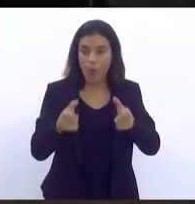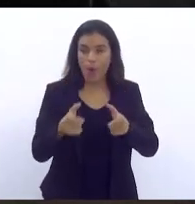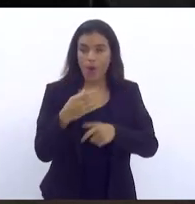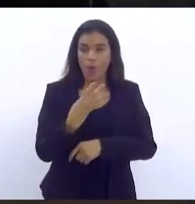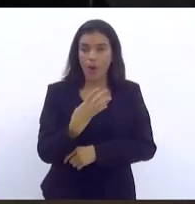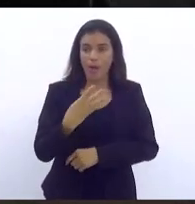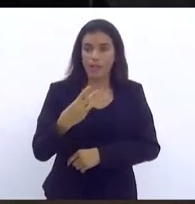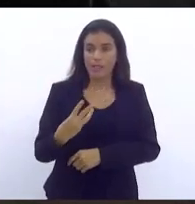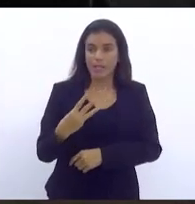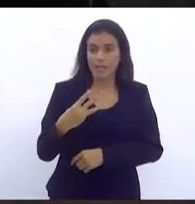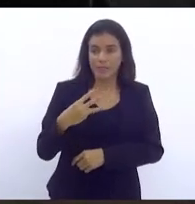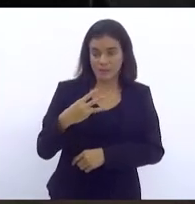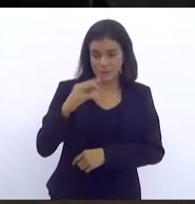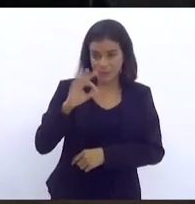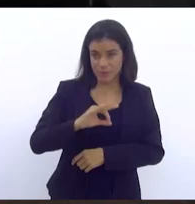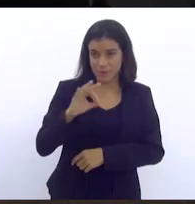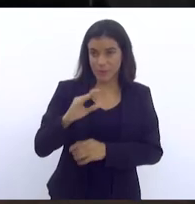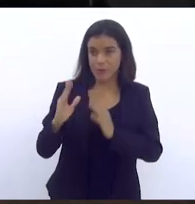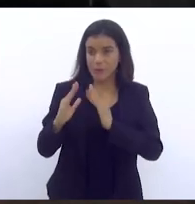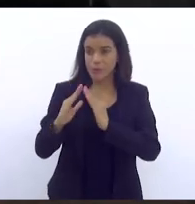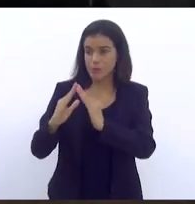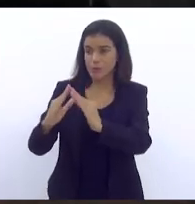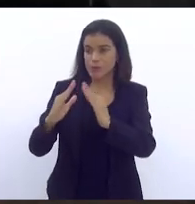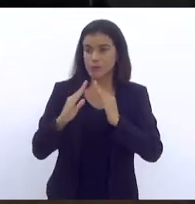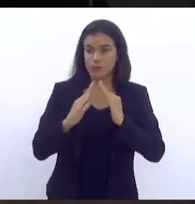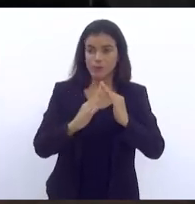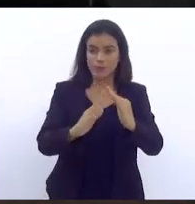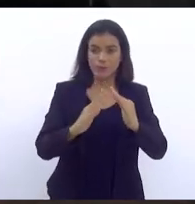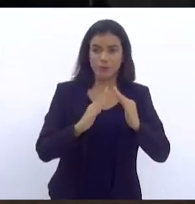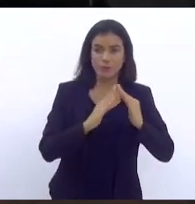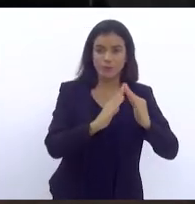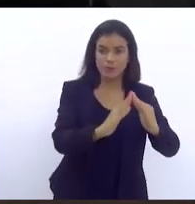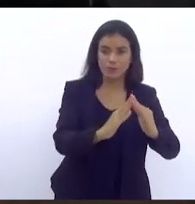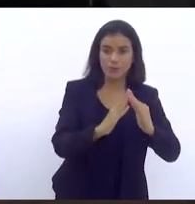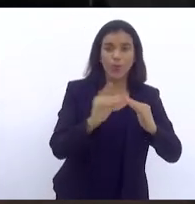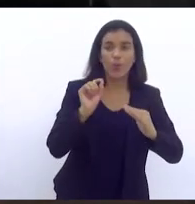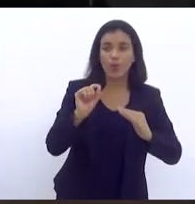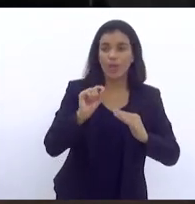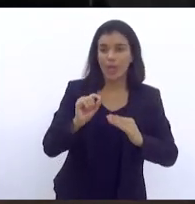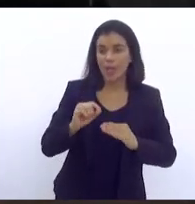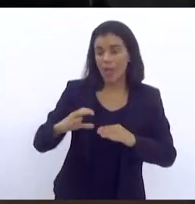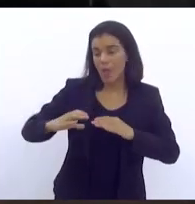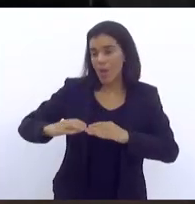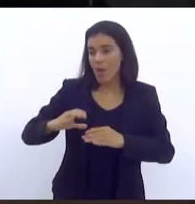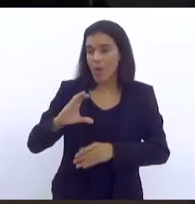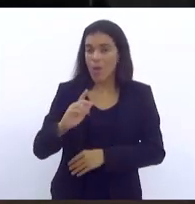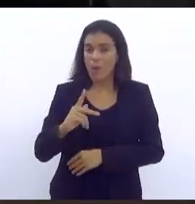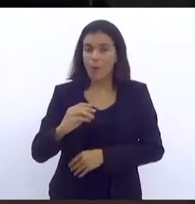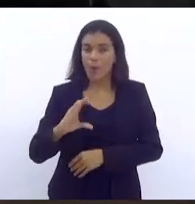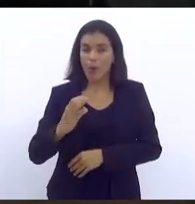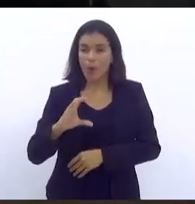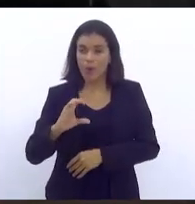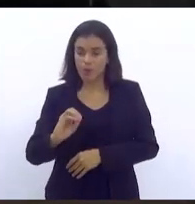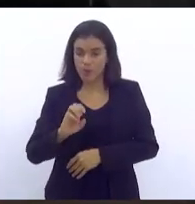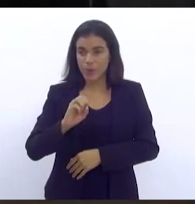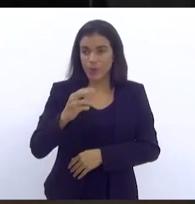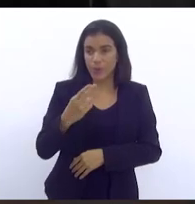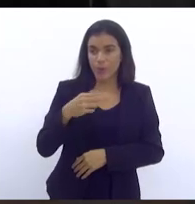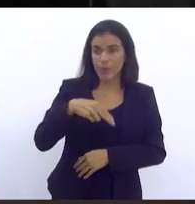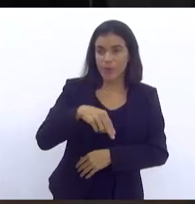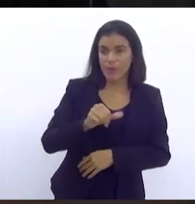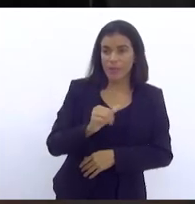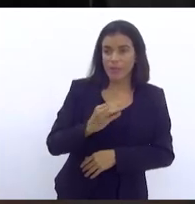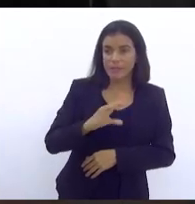43% dos moradores se utilizam de Possos ou nascentes como principal forma de